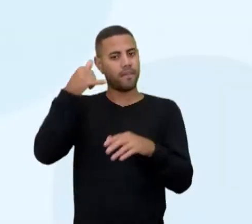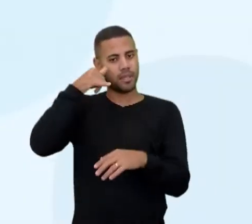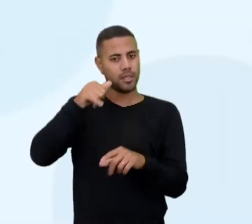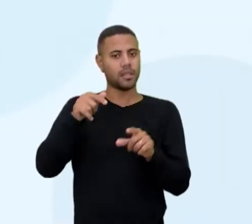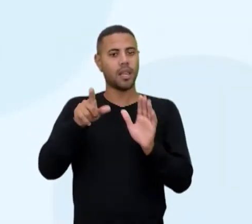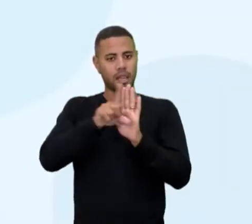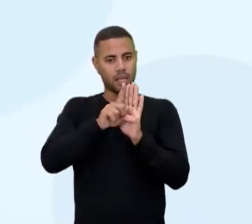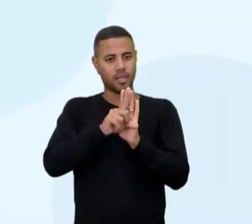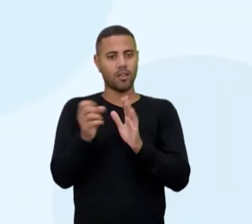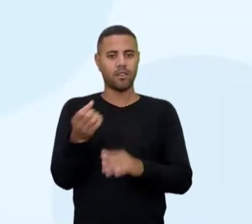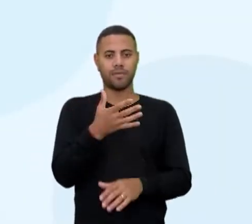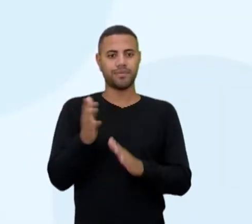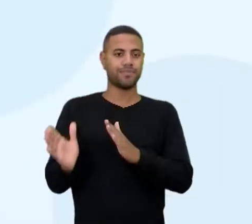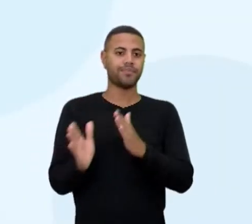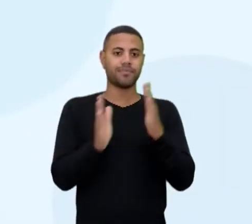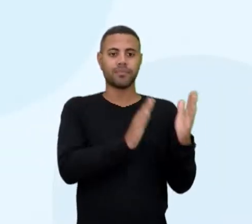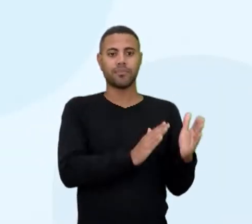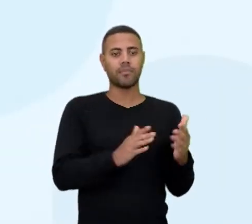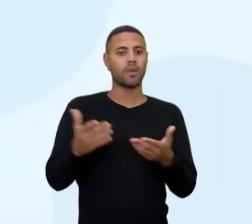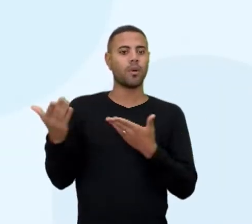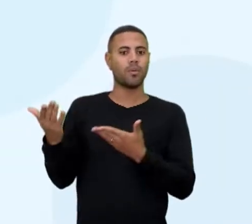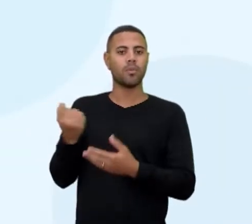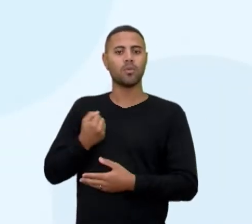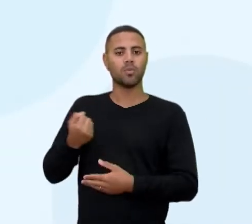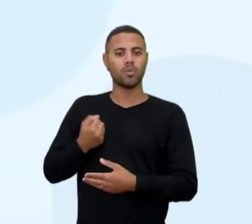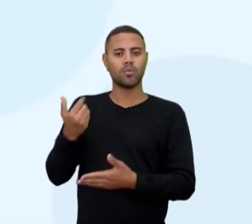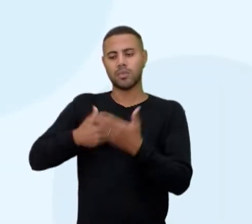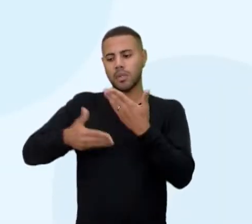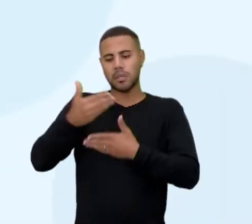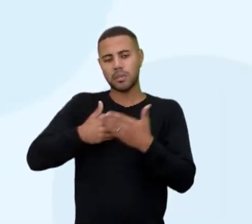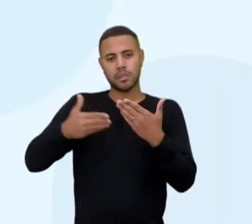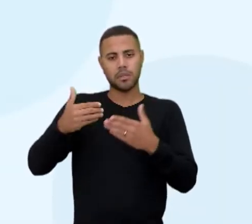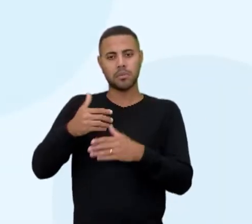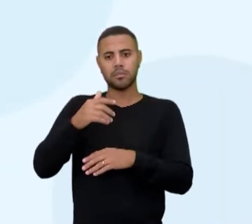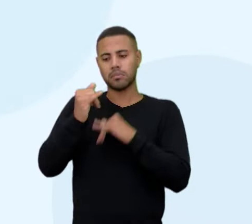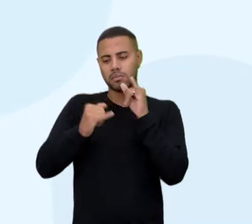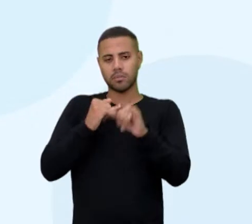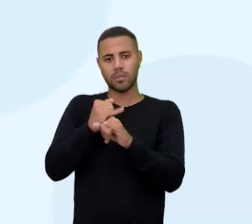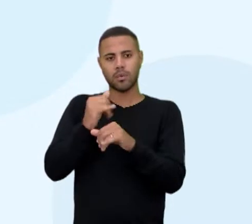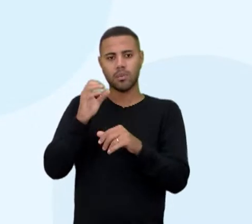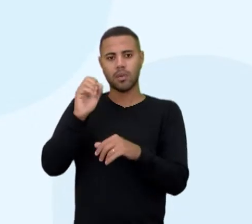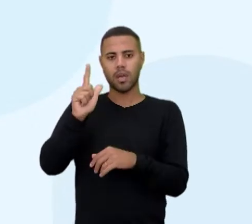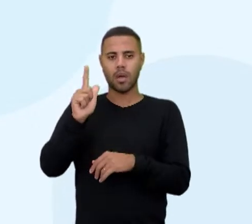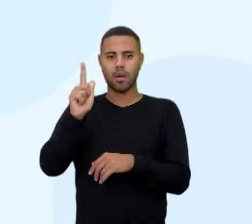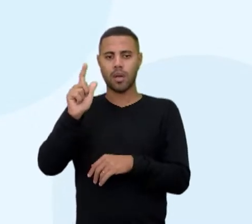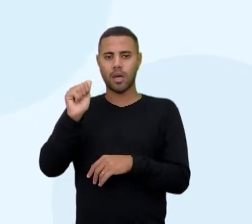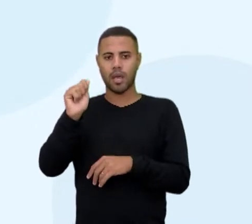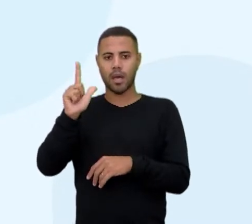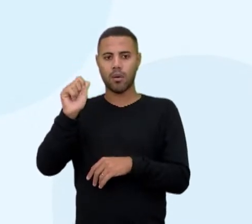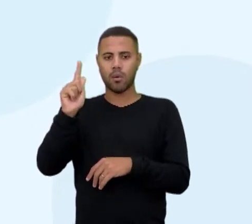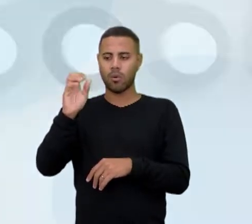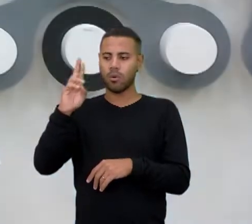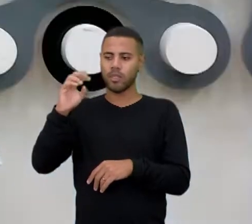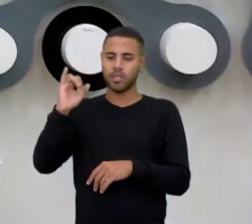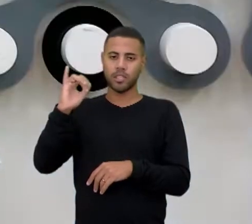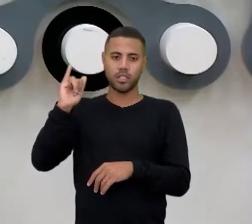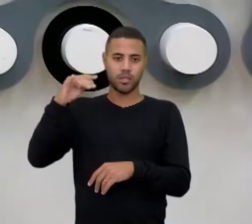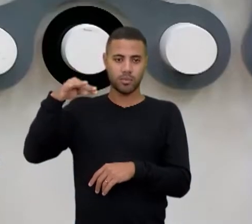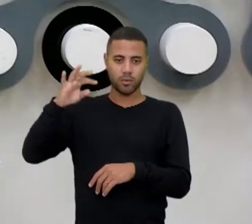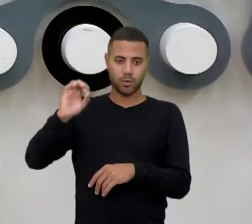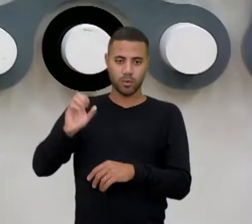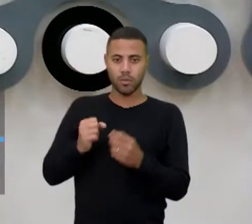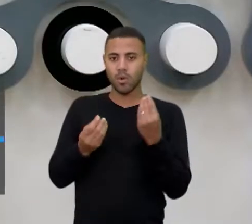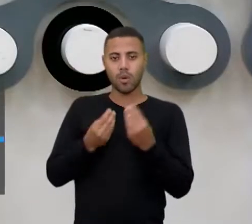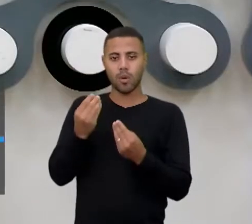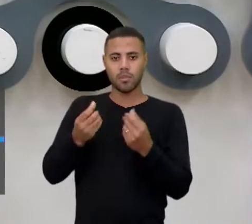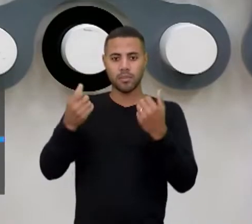Vamos falar sobre a questão dos algoritmos nas interações online. E antes da aula a gente estava até fazendo aqui um apanhado de experiências e como